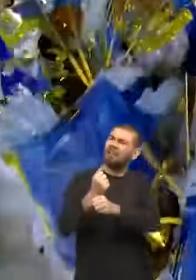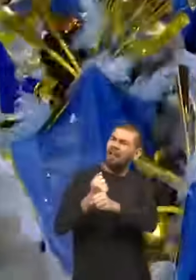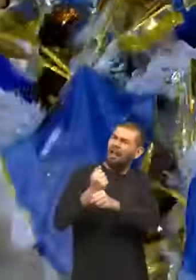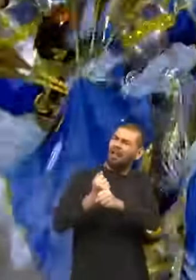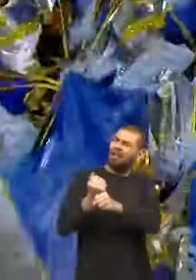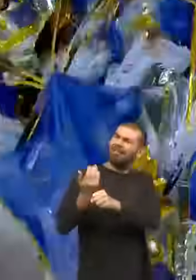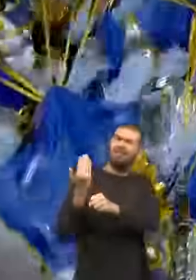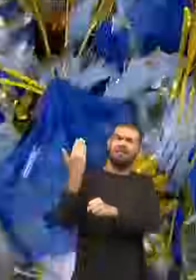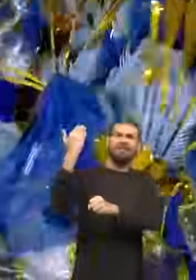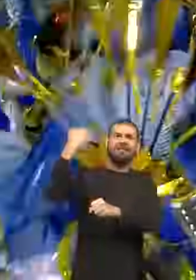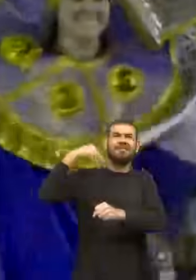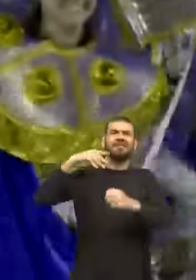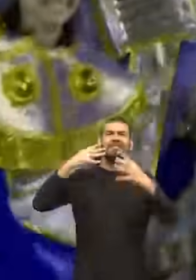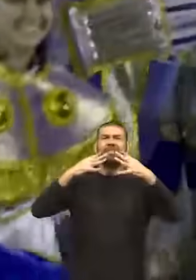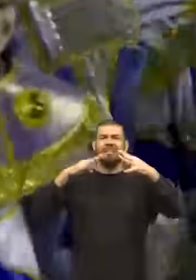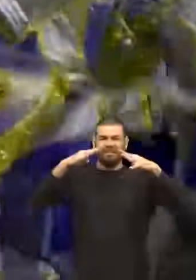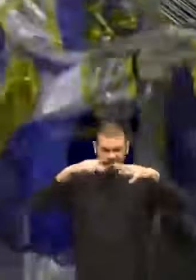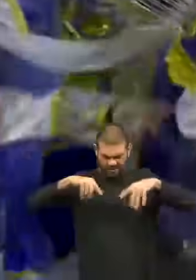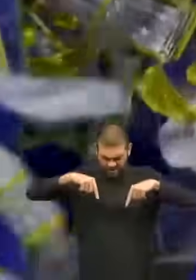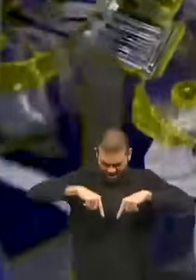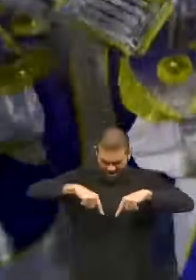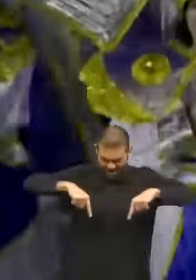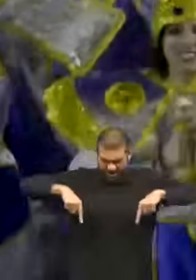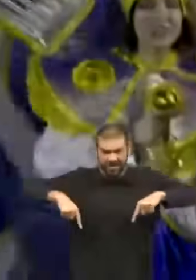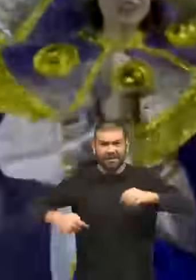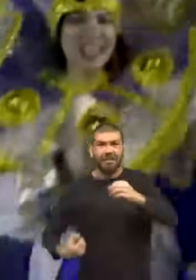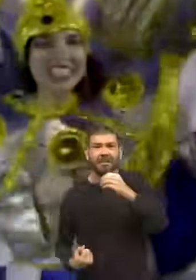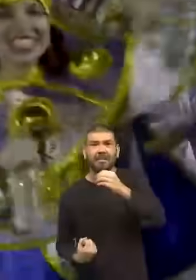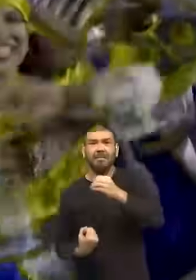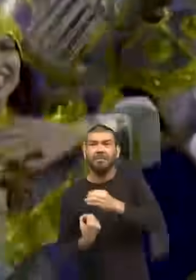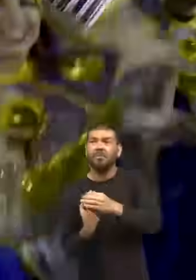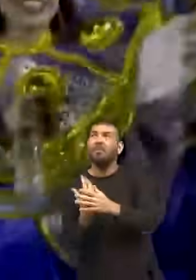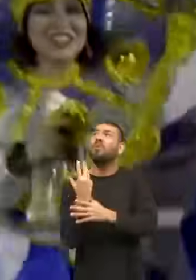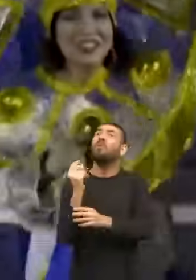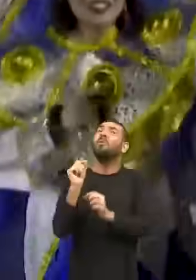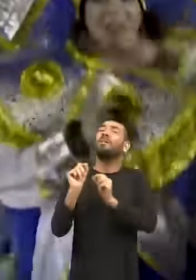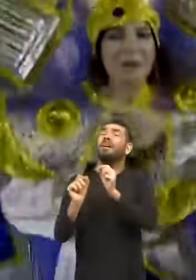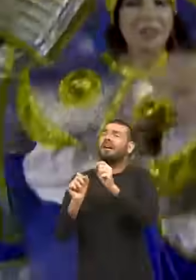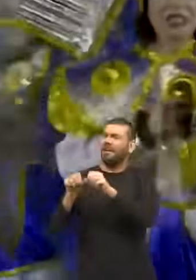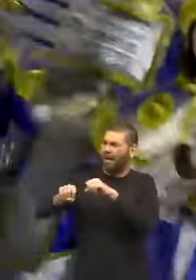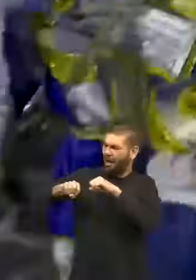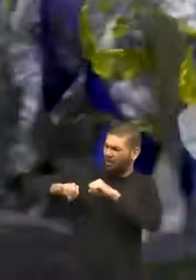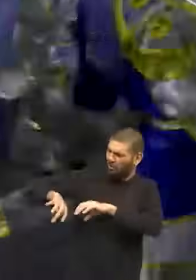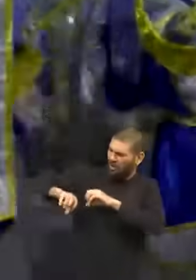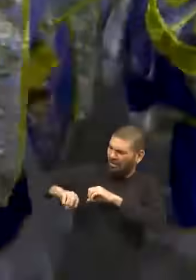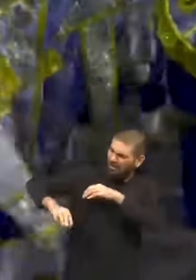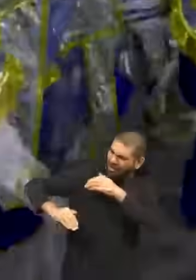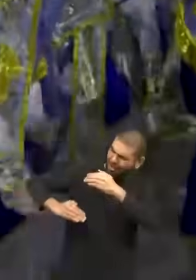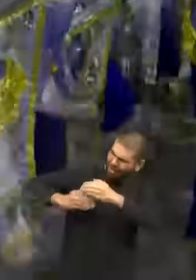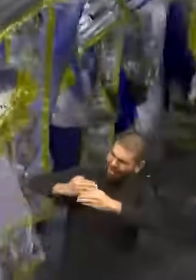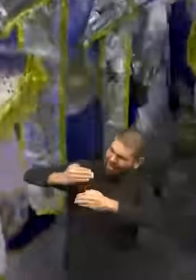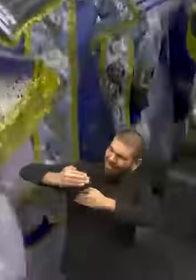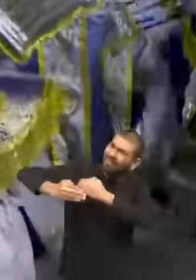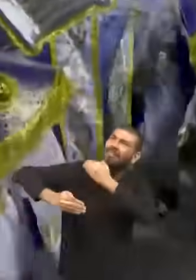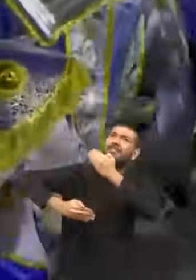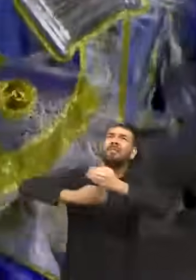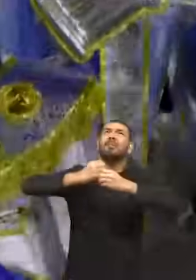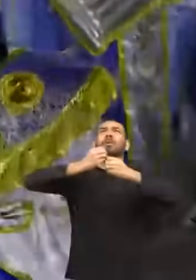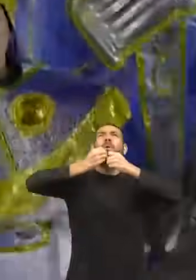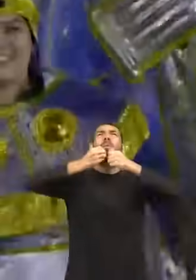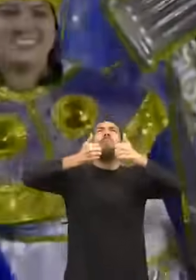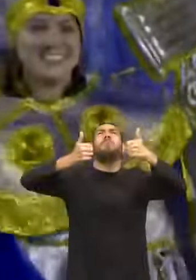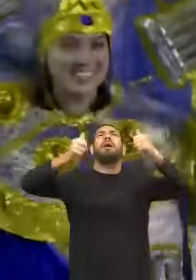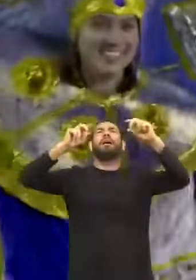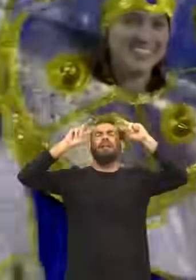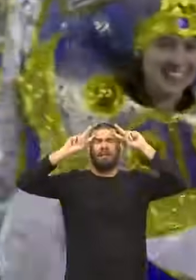desse chão se fez voltar. Educação pra prosperar o bem maior da